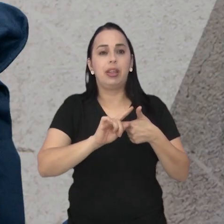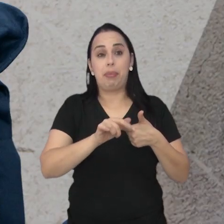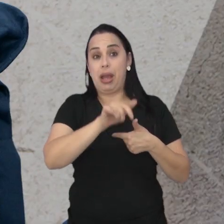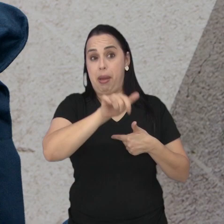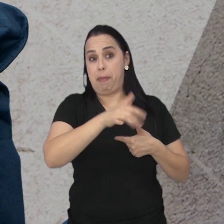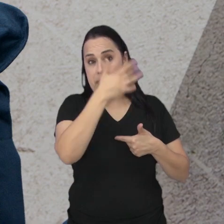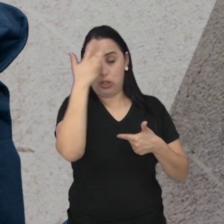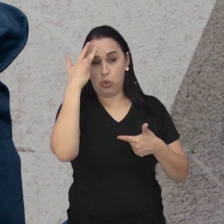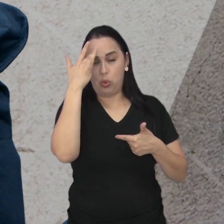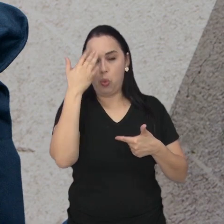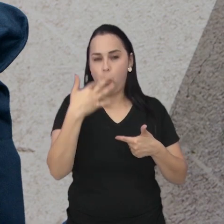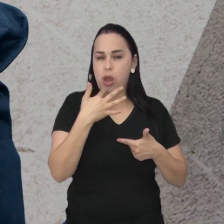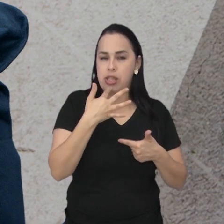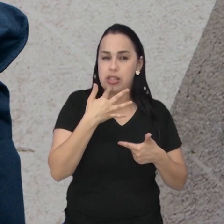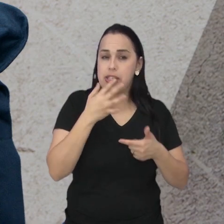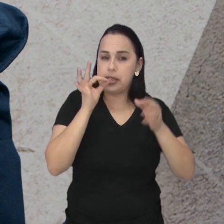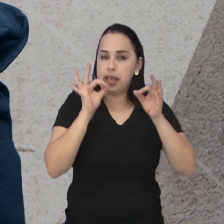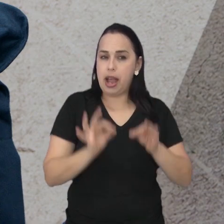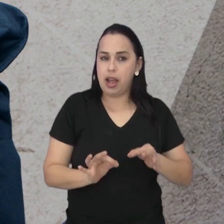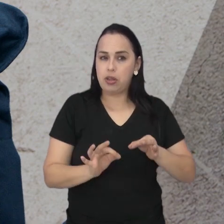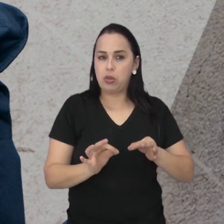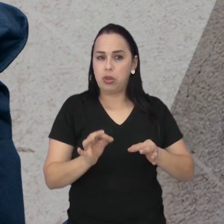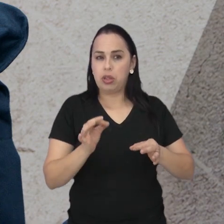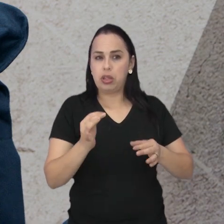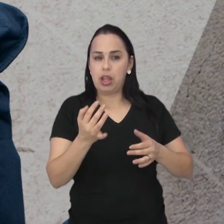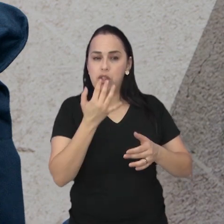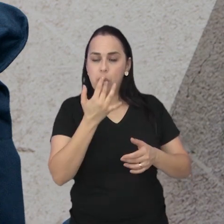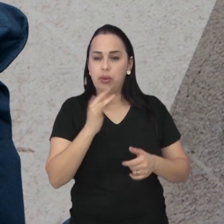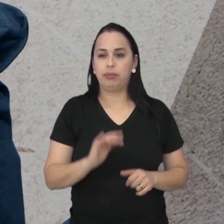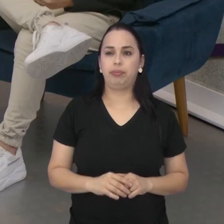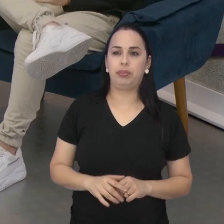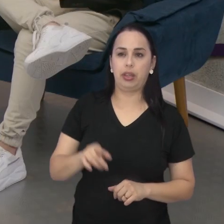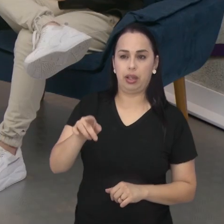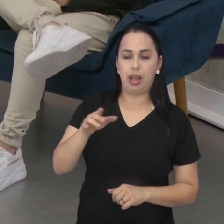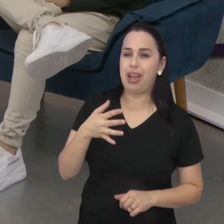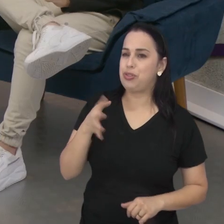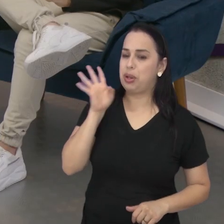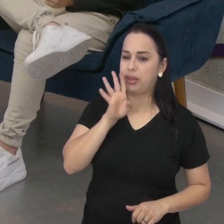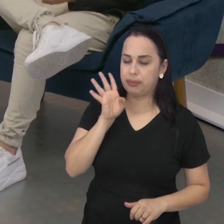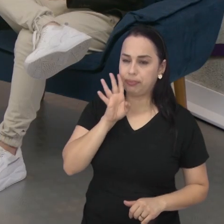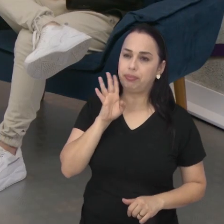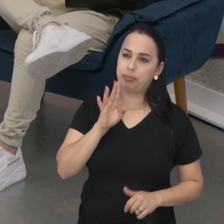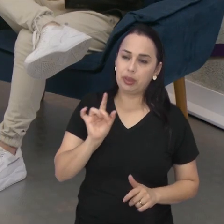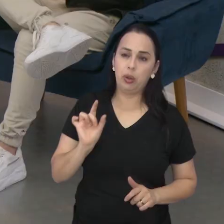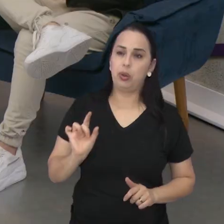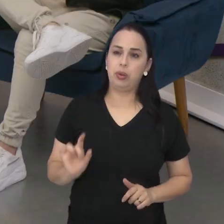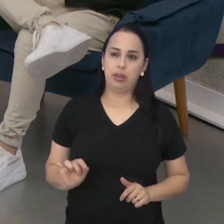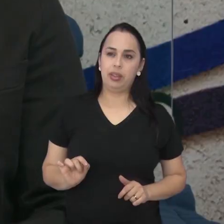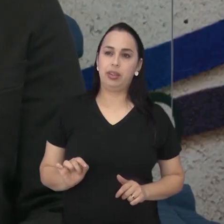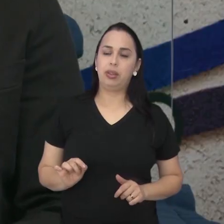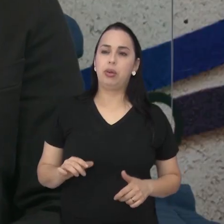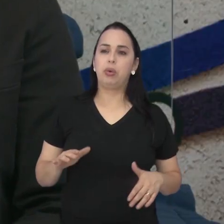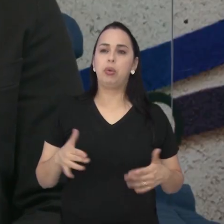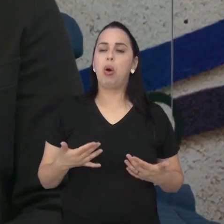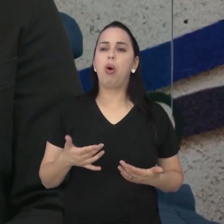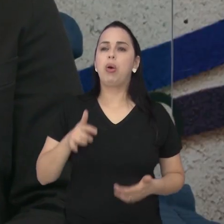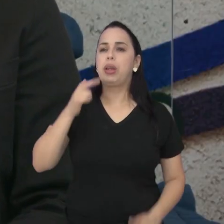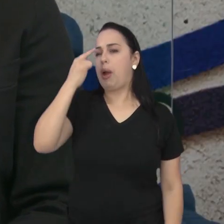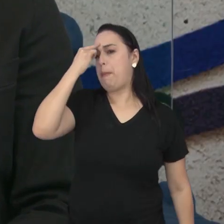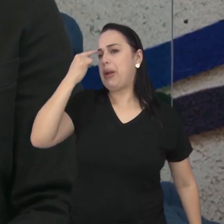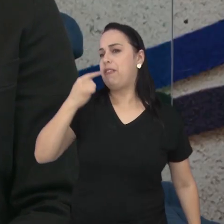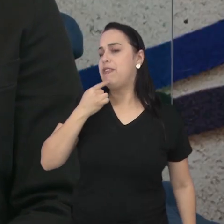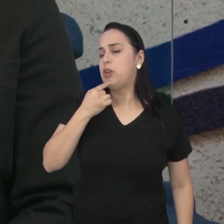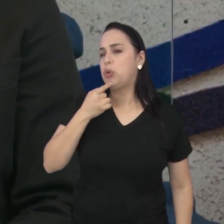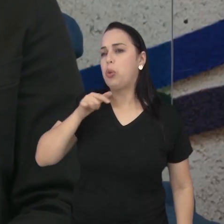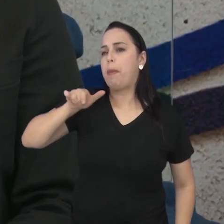conhecimento da parte de colorimetria. Então, eu acho até legal a gente tocar nesse assunto sobre o perfil do